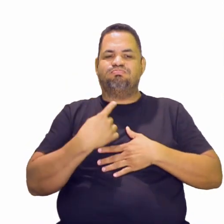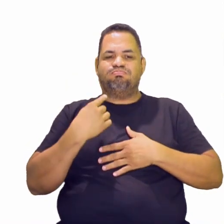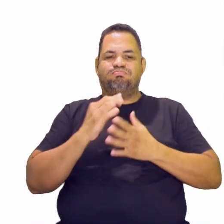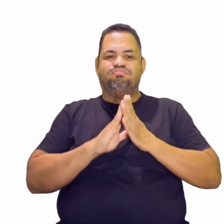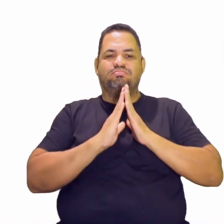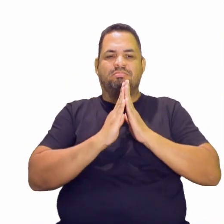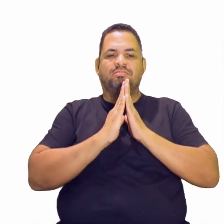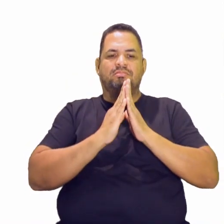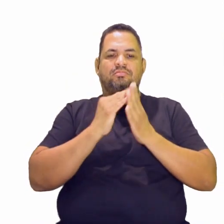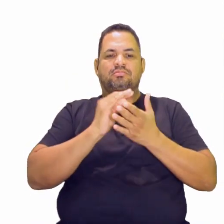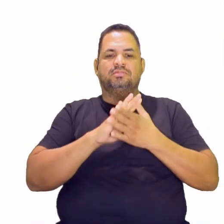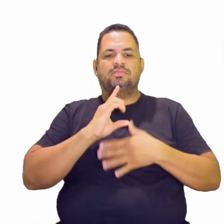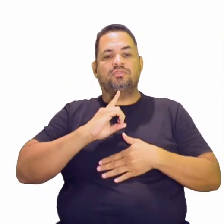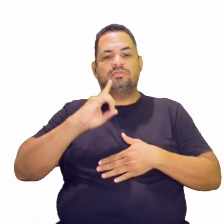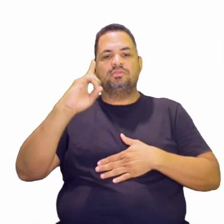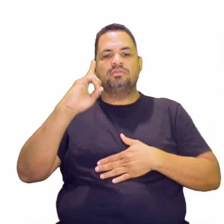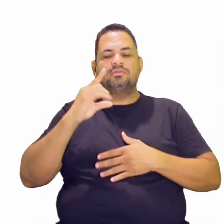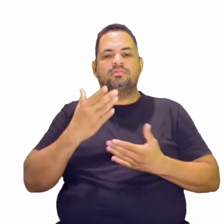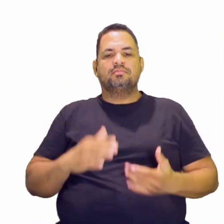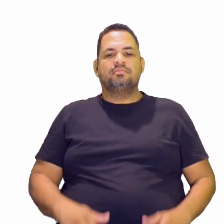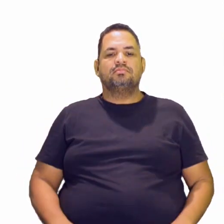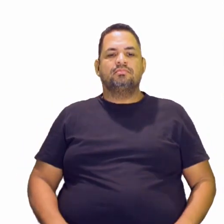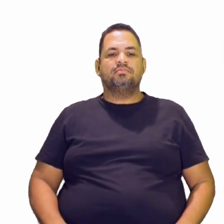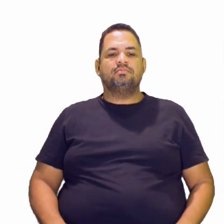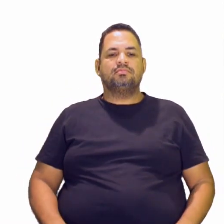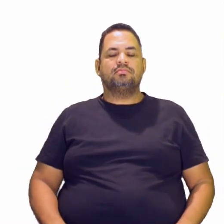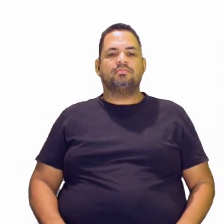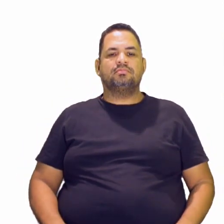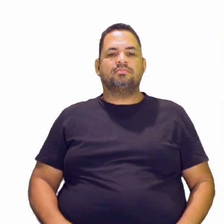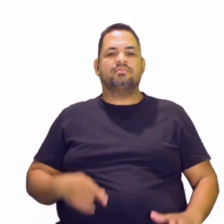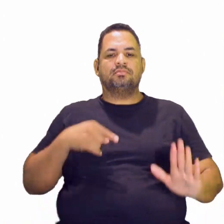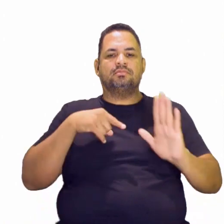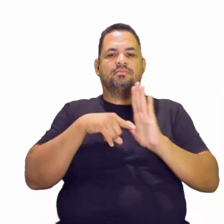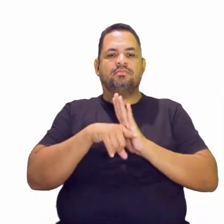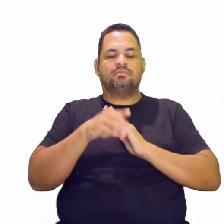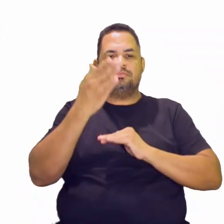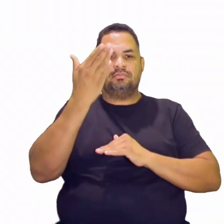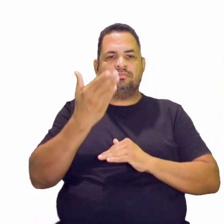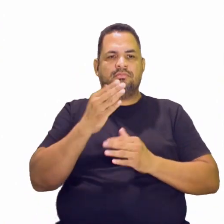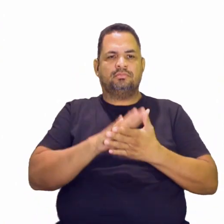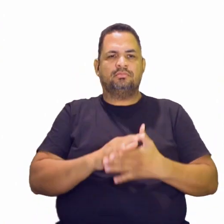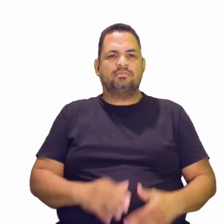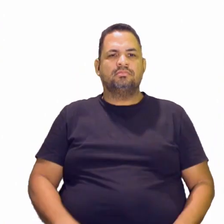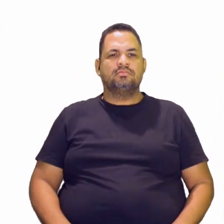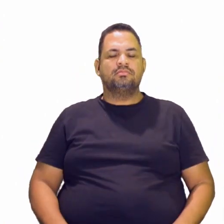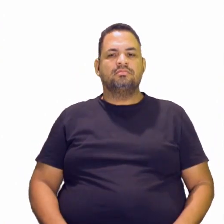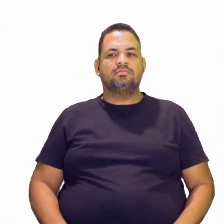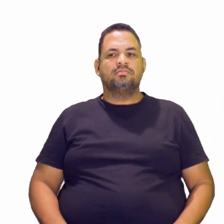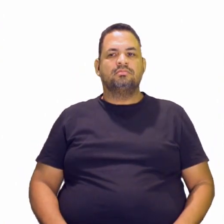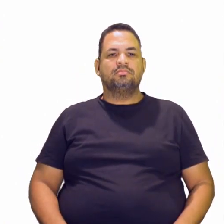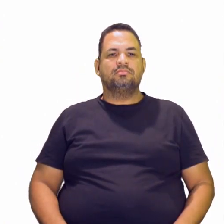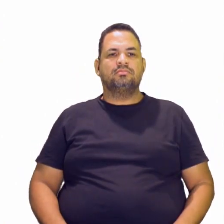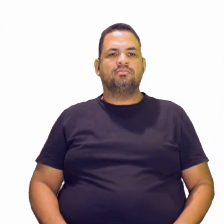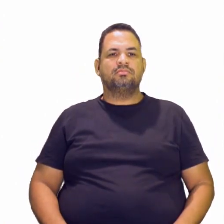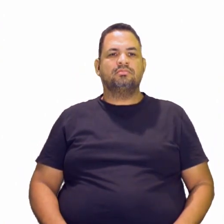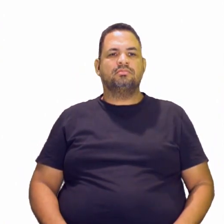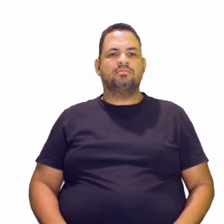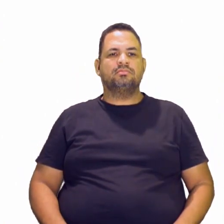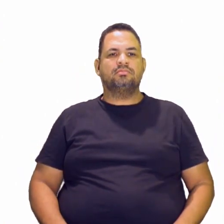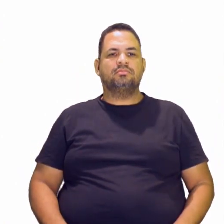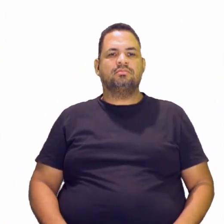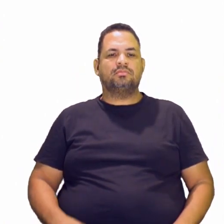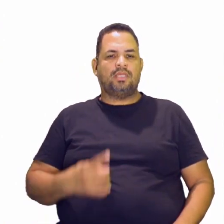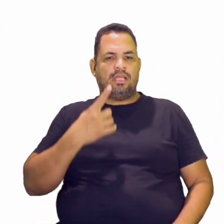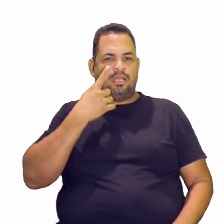teus orixás. Então, querido, vamos ver a pergunta em relação a essa letra de música. A